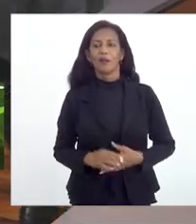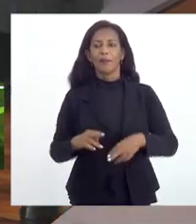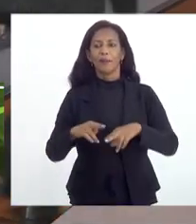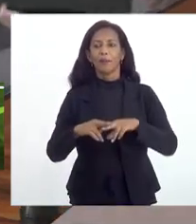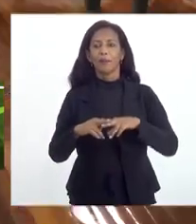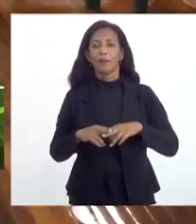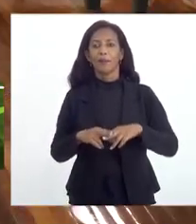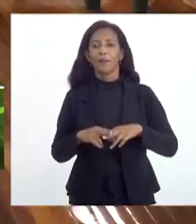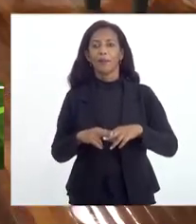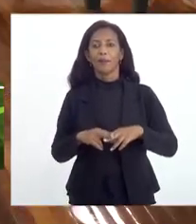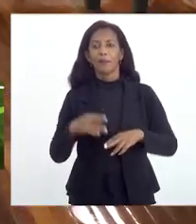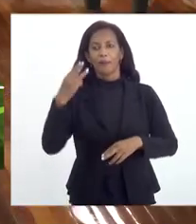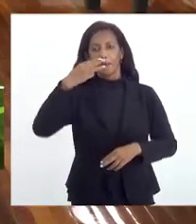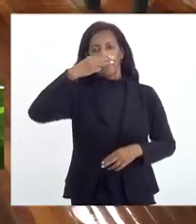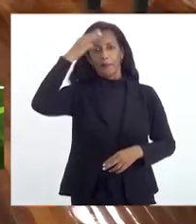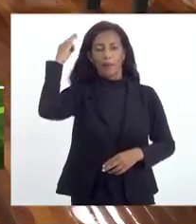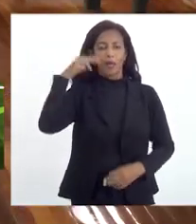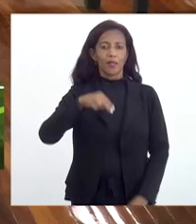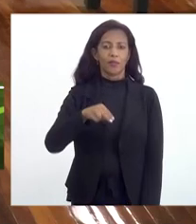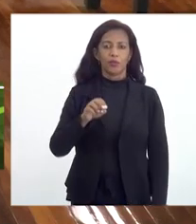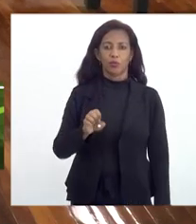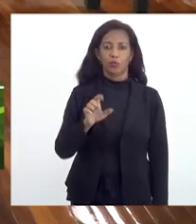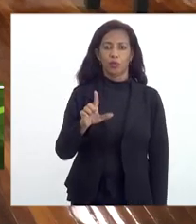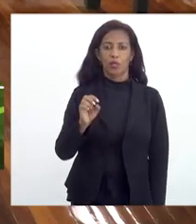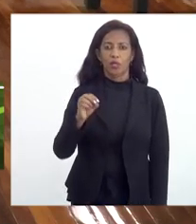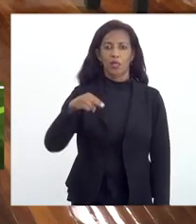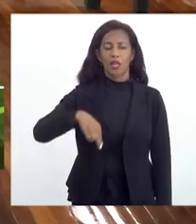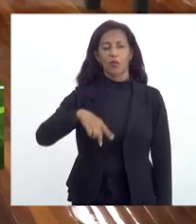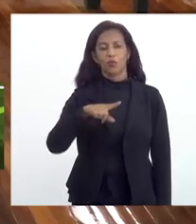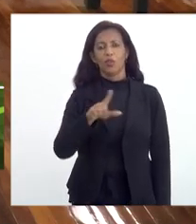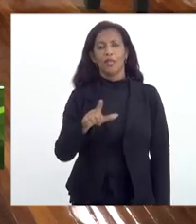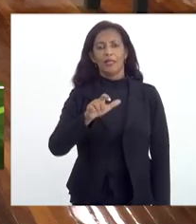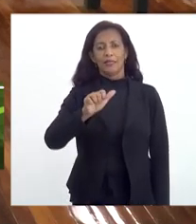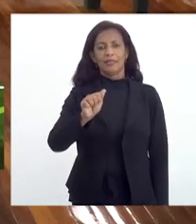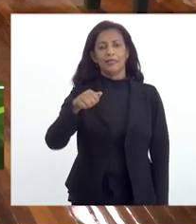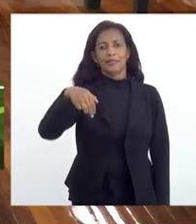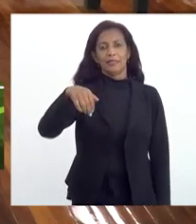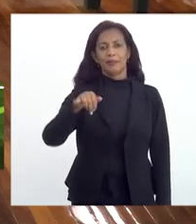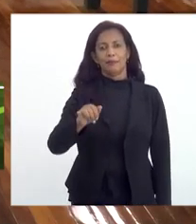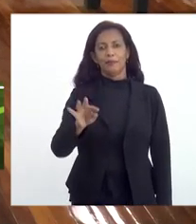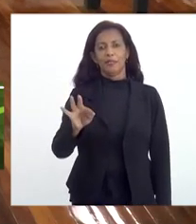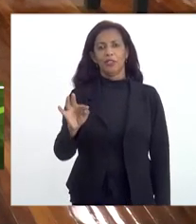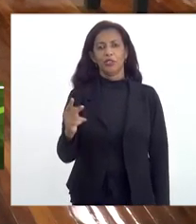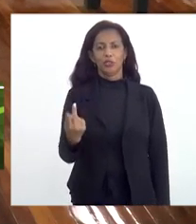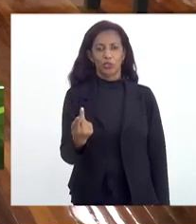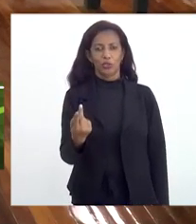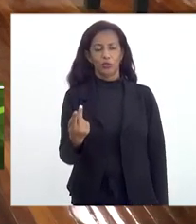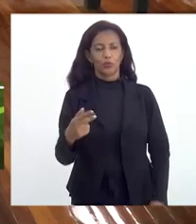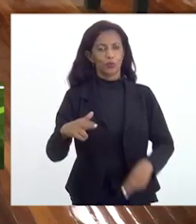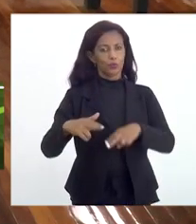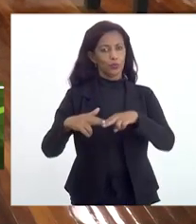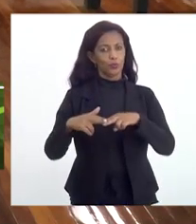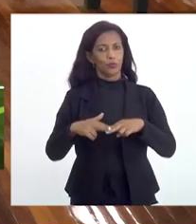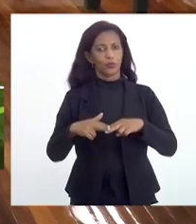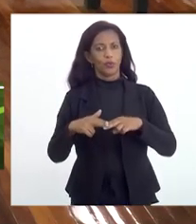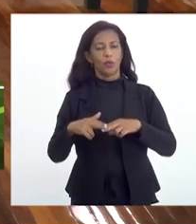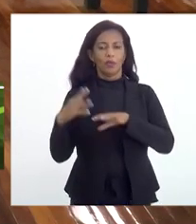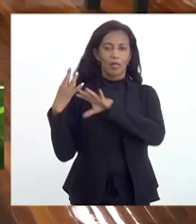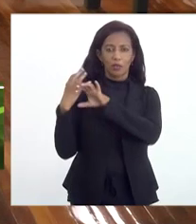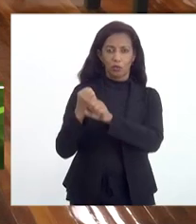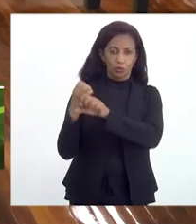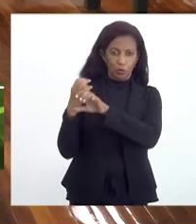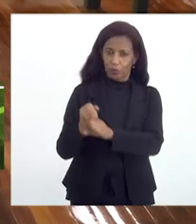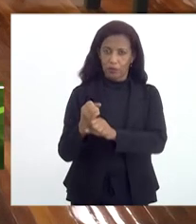deputado, Márcio, Nelson, Zamit, por conta da questão dos cálculos.